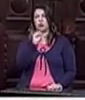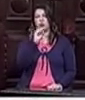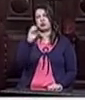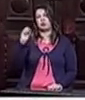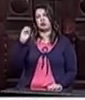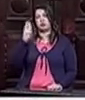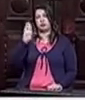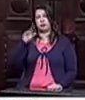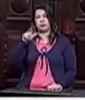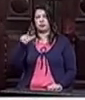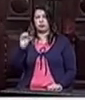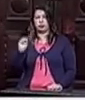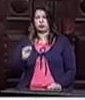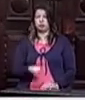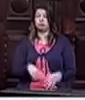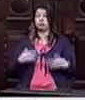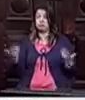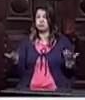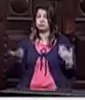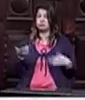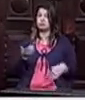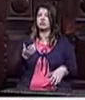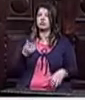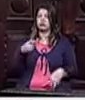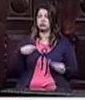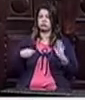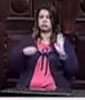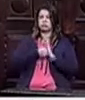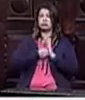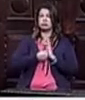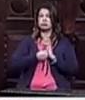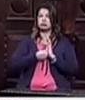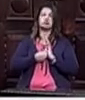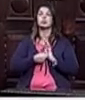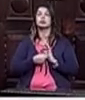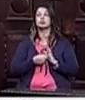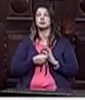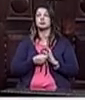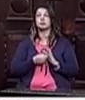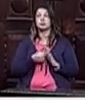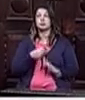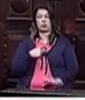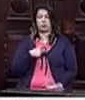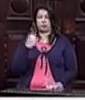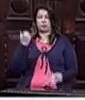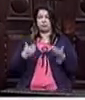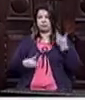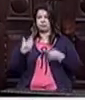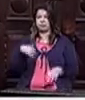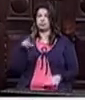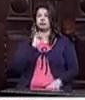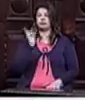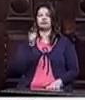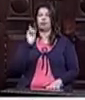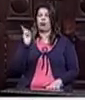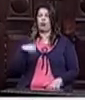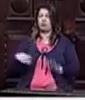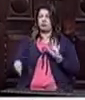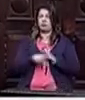800 milhões. Então você renuncia, isso está escrito, não sou eu que estou dizendo. Isso está no documento do